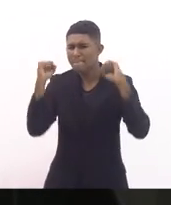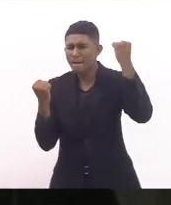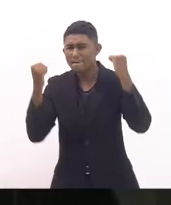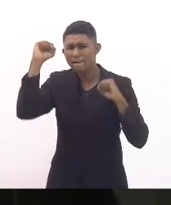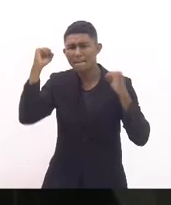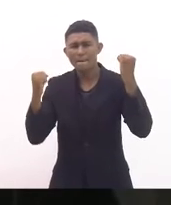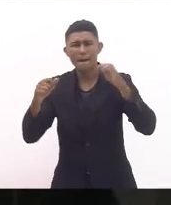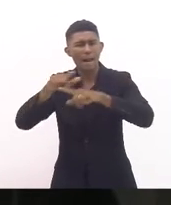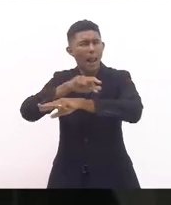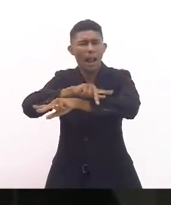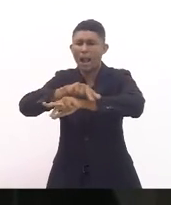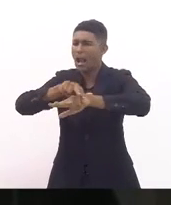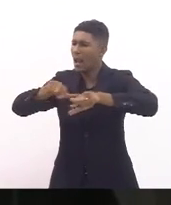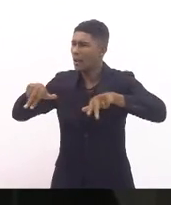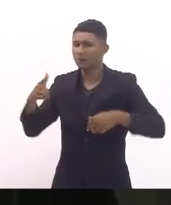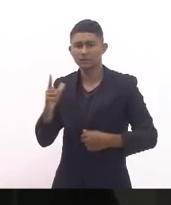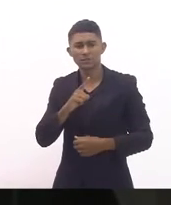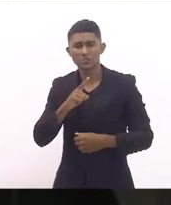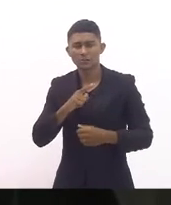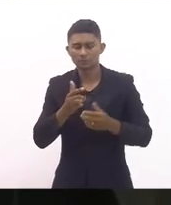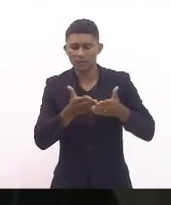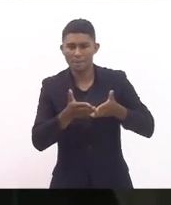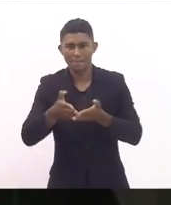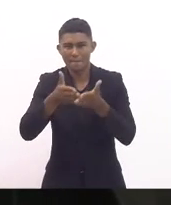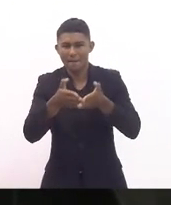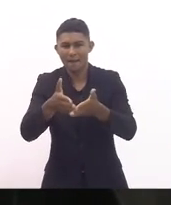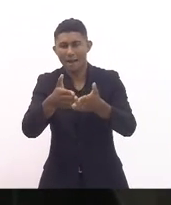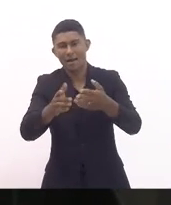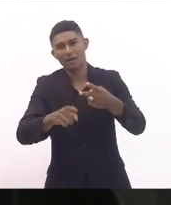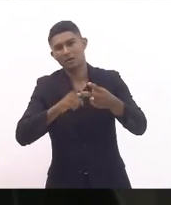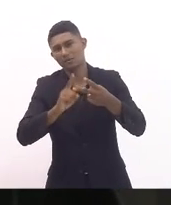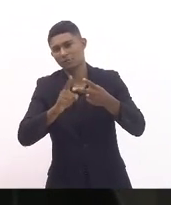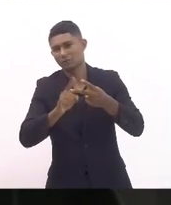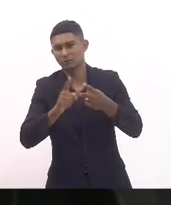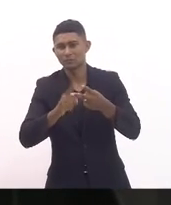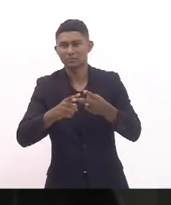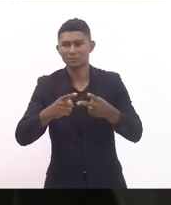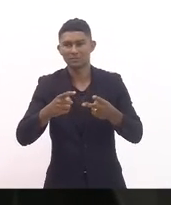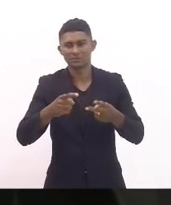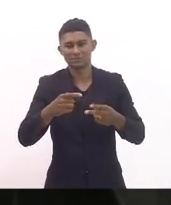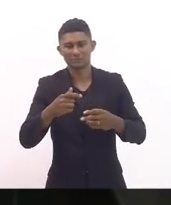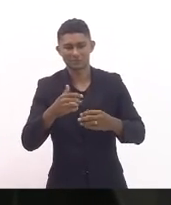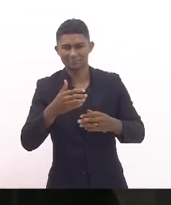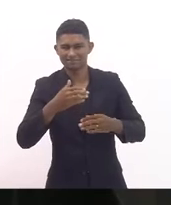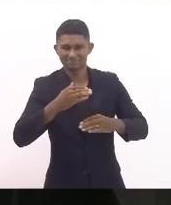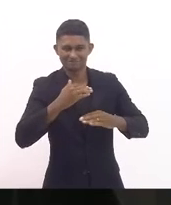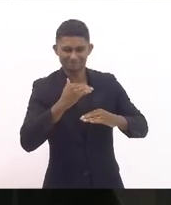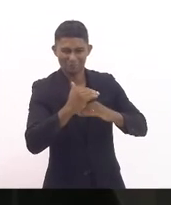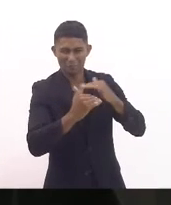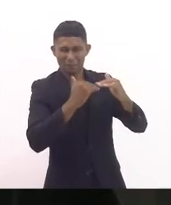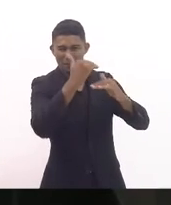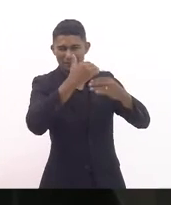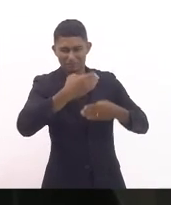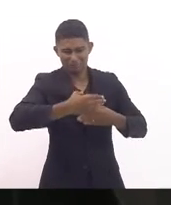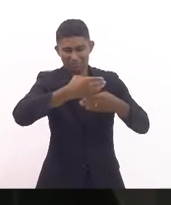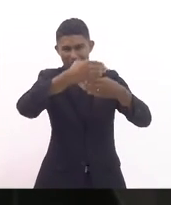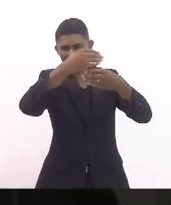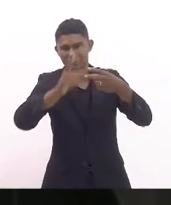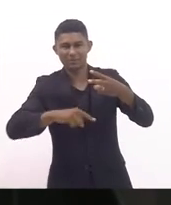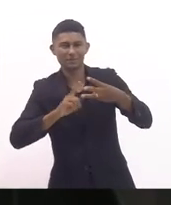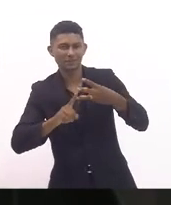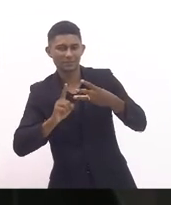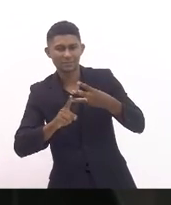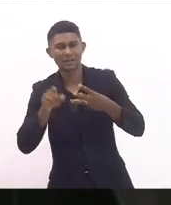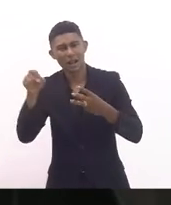diferenciadas né havia indústria naval havia indústria de cerâmica havia indústria de beneficiamento de pescado enfim e